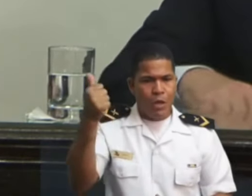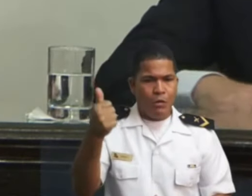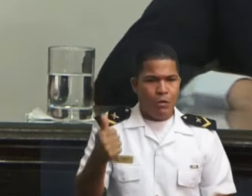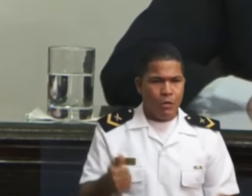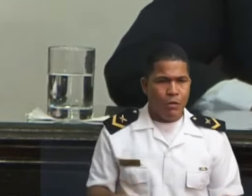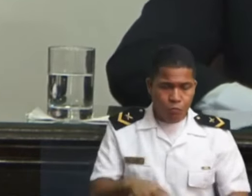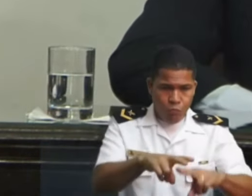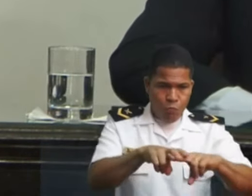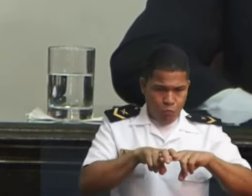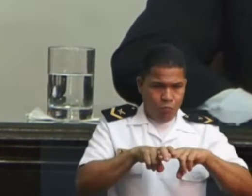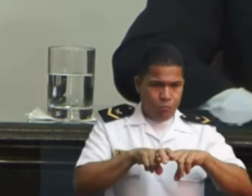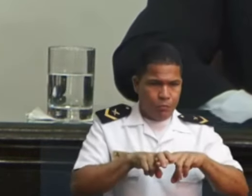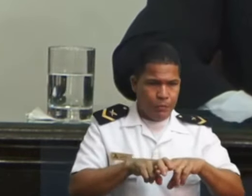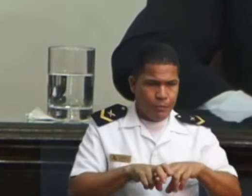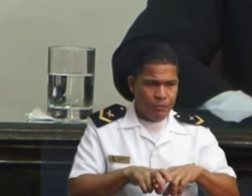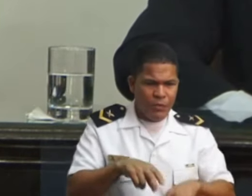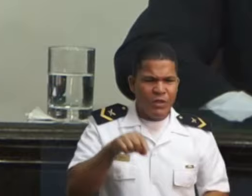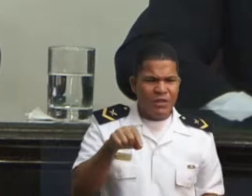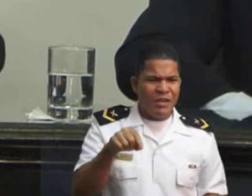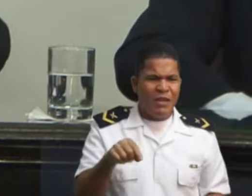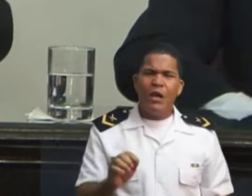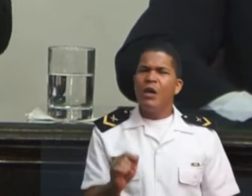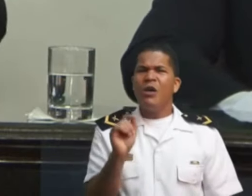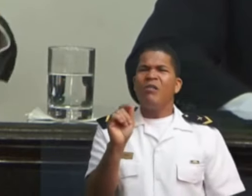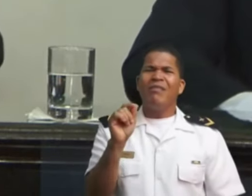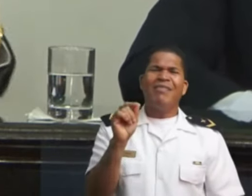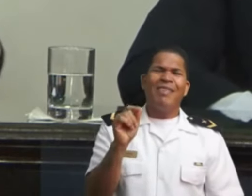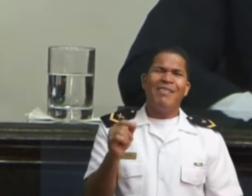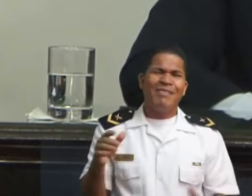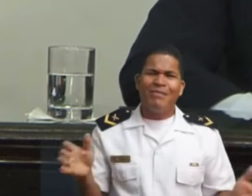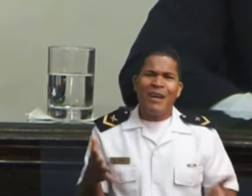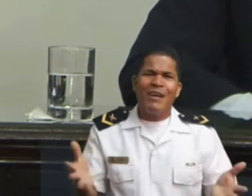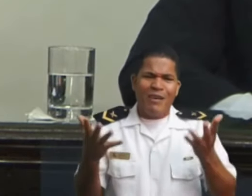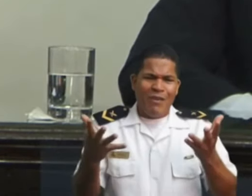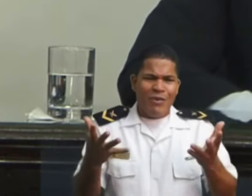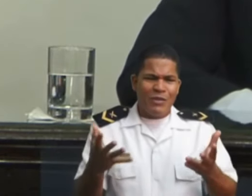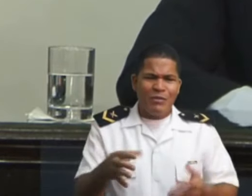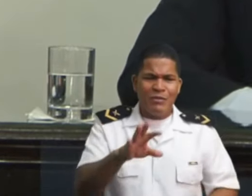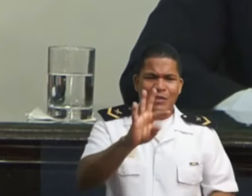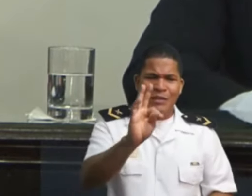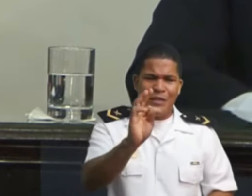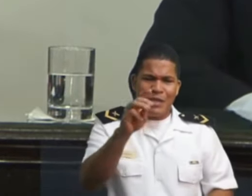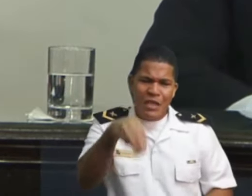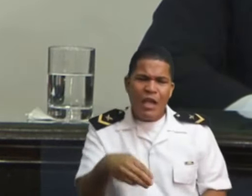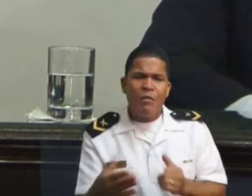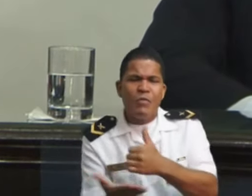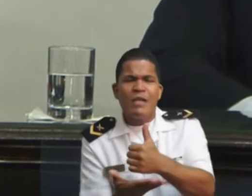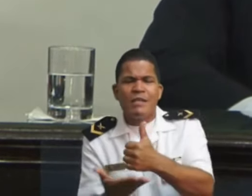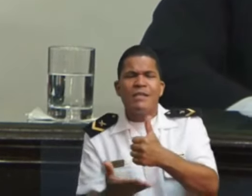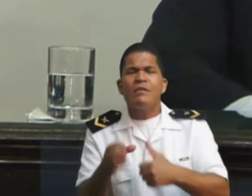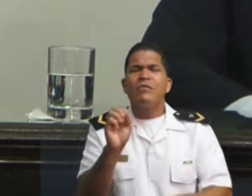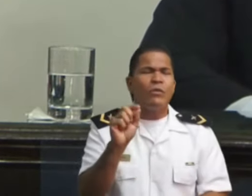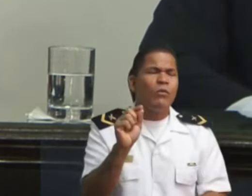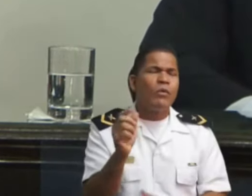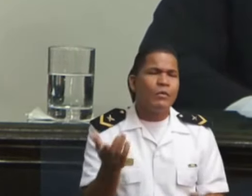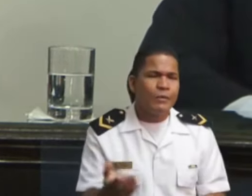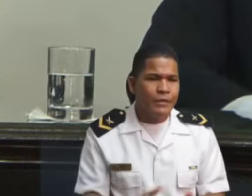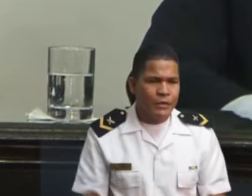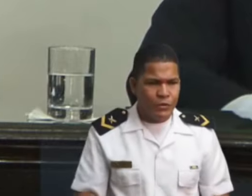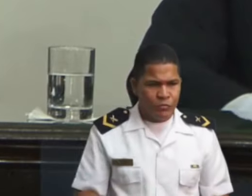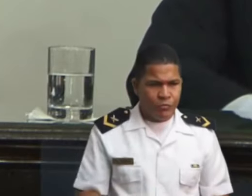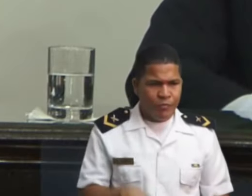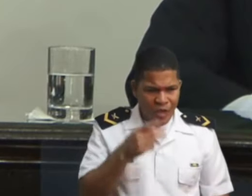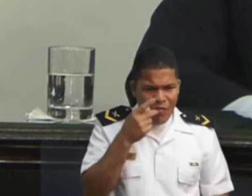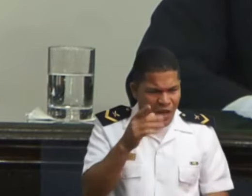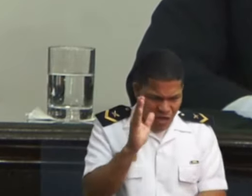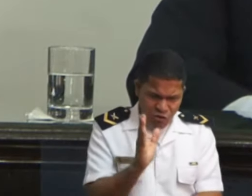Exatamente por isso, qual foi a razão e a essência do Tribunal Marítimo? Já foi dito aqui em algumas